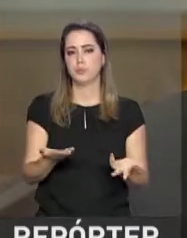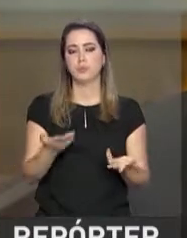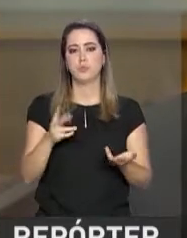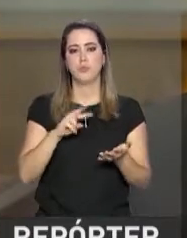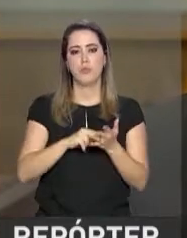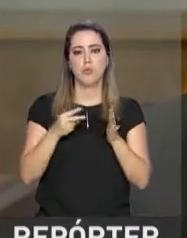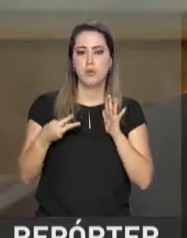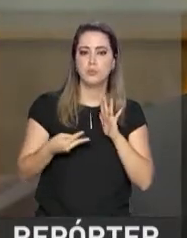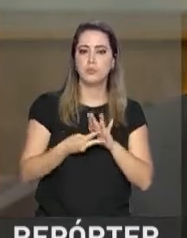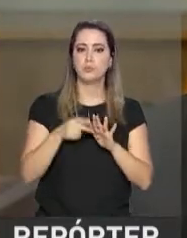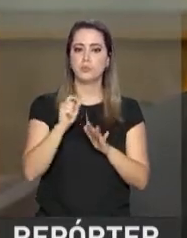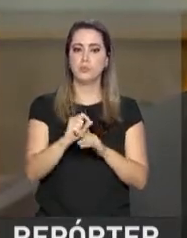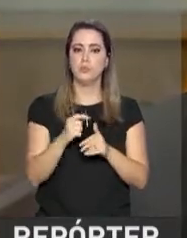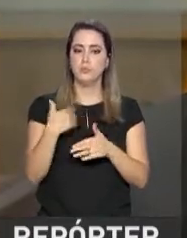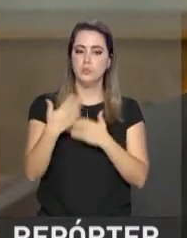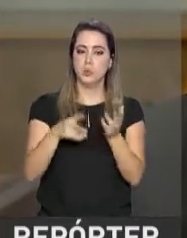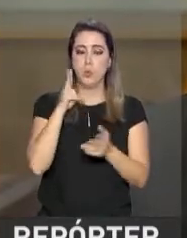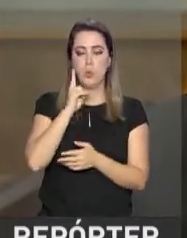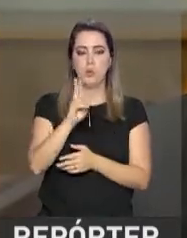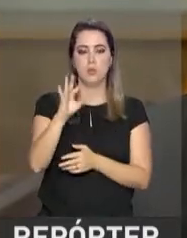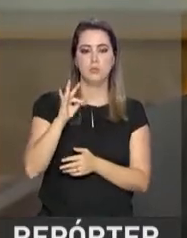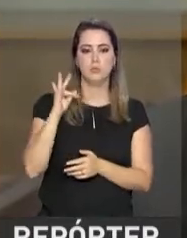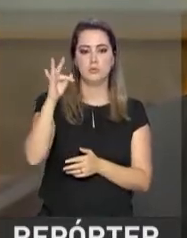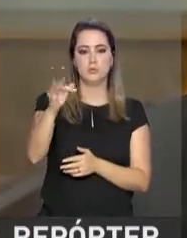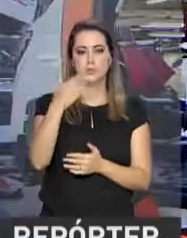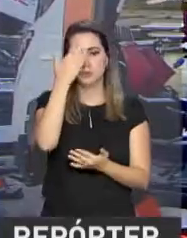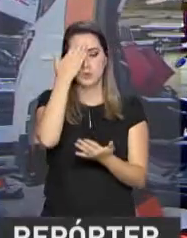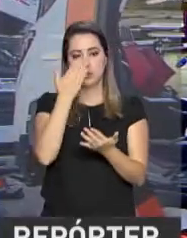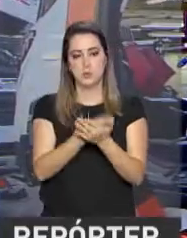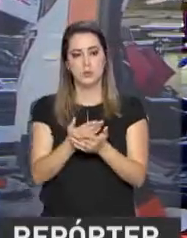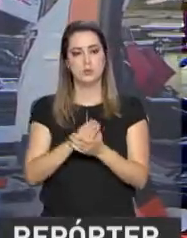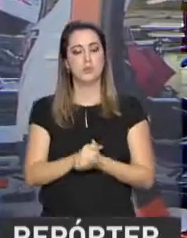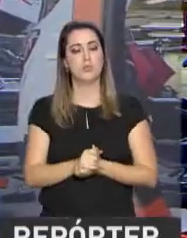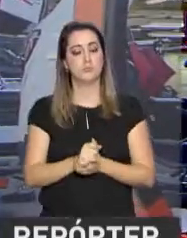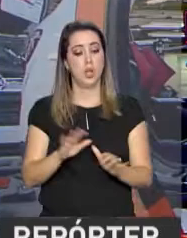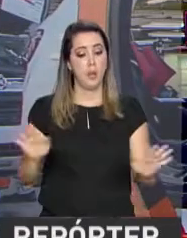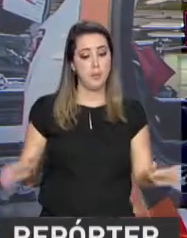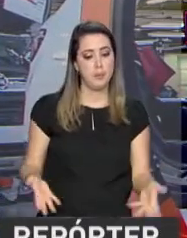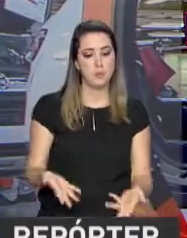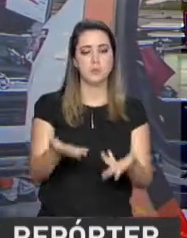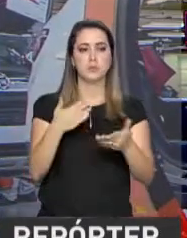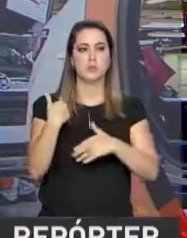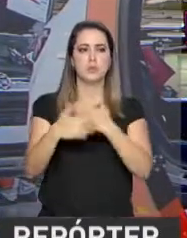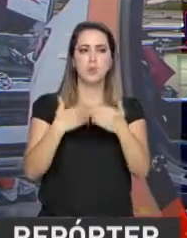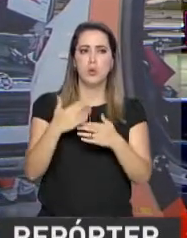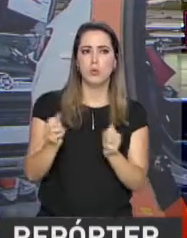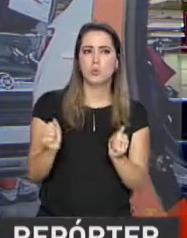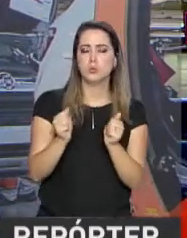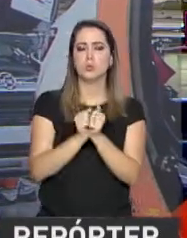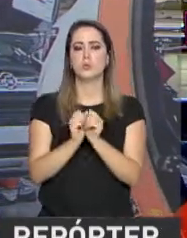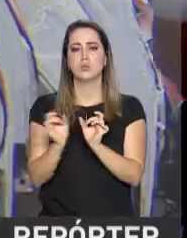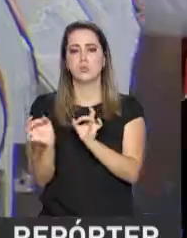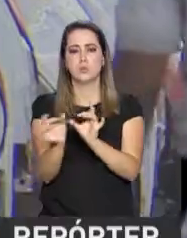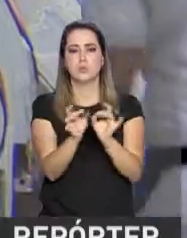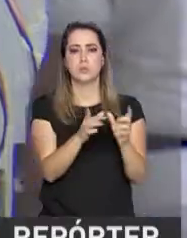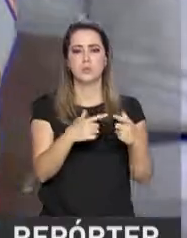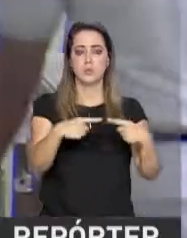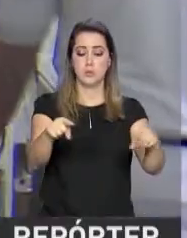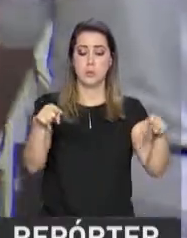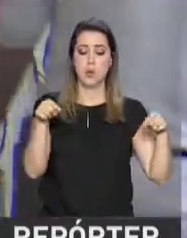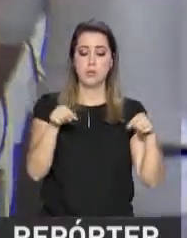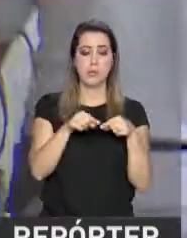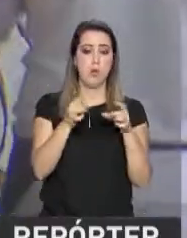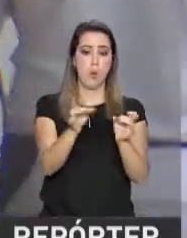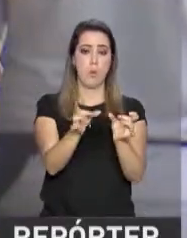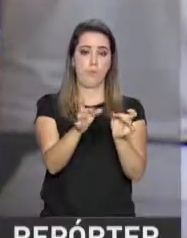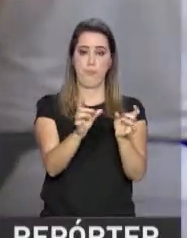ou seja, ele tem um olhar para o futuro com otimismo. A produção acompanhou o crescimento das vendas nas concessionárias.